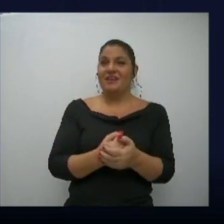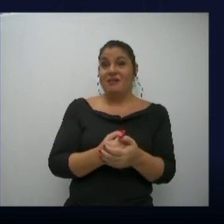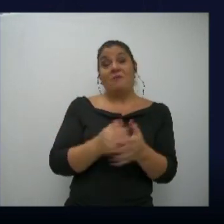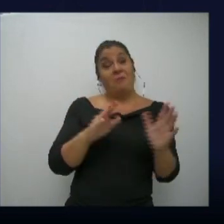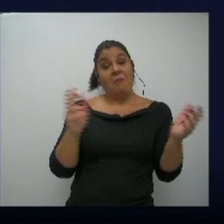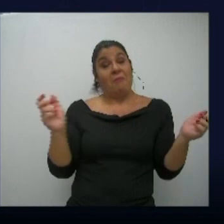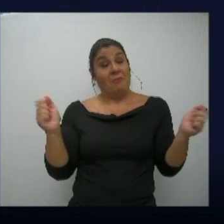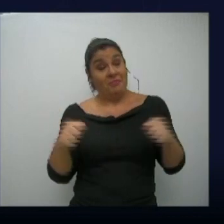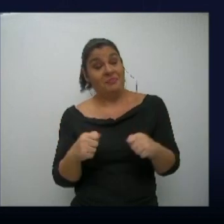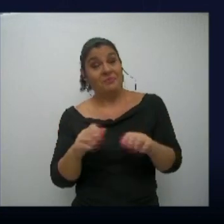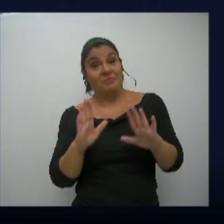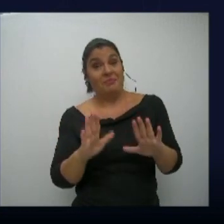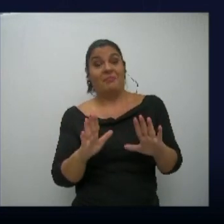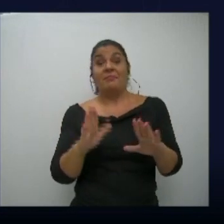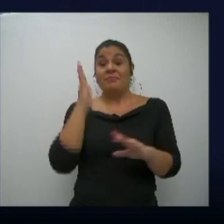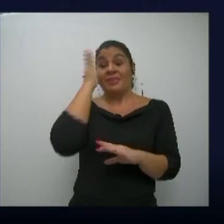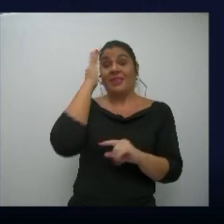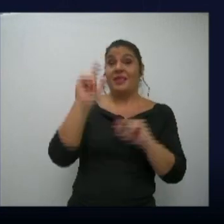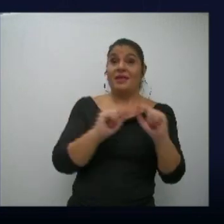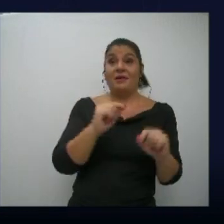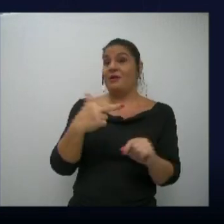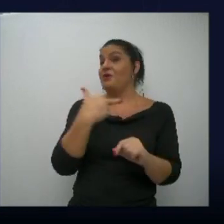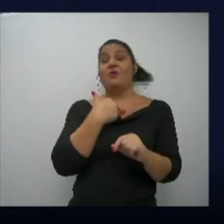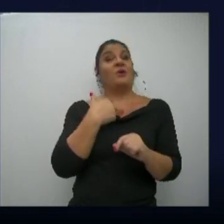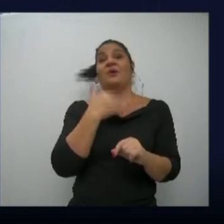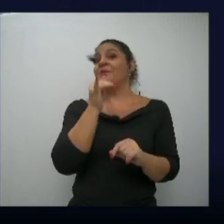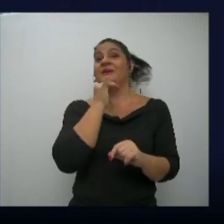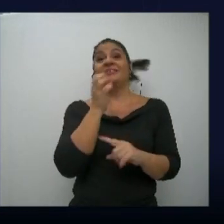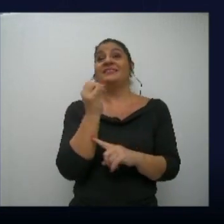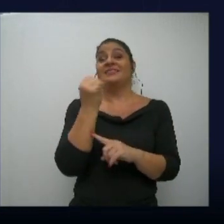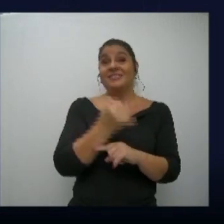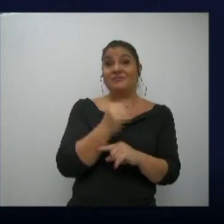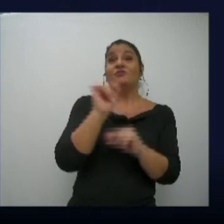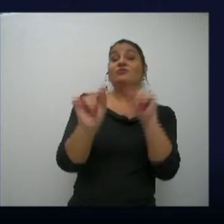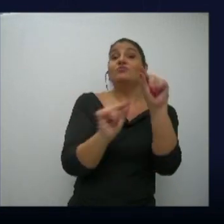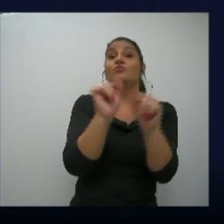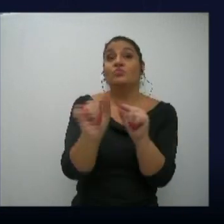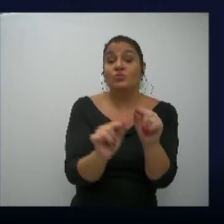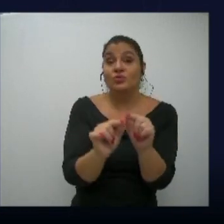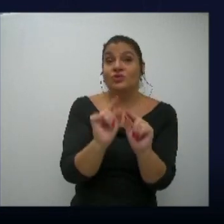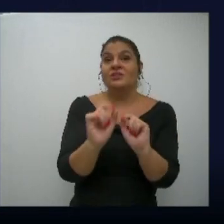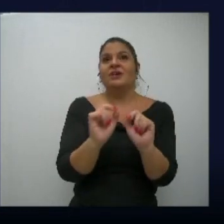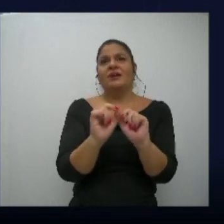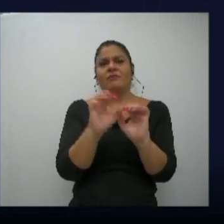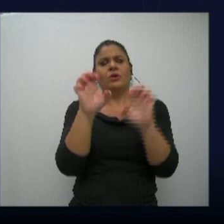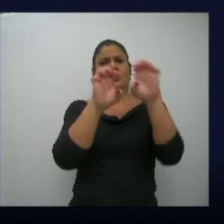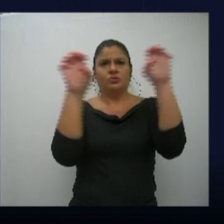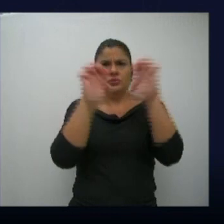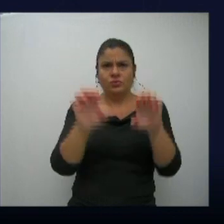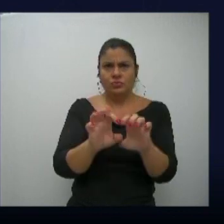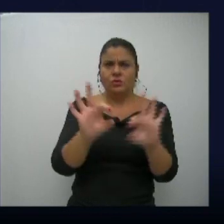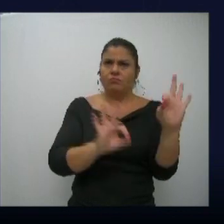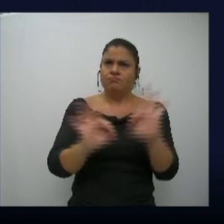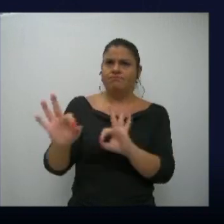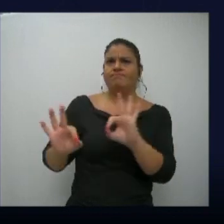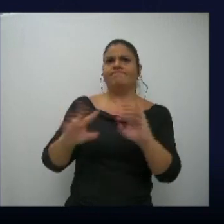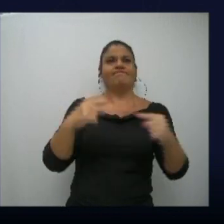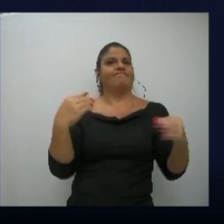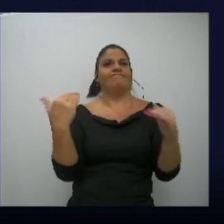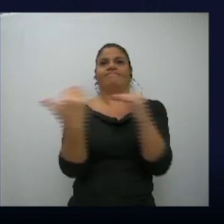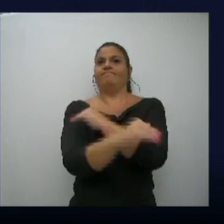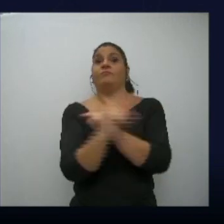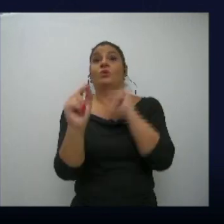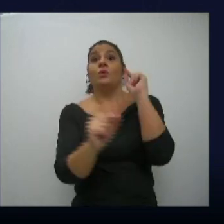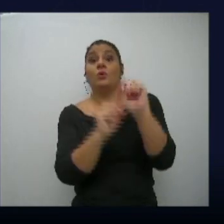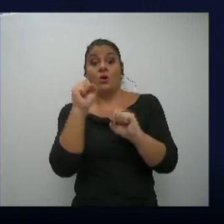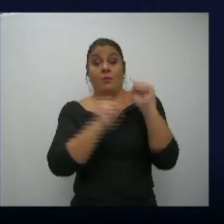qual antes possível pode possível e a gente sabe que a gente não poderia se não fosse esse motivo que é o motivo estrutural não faria sentido a gente